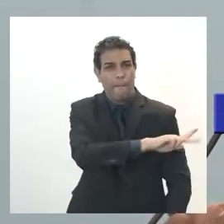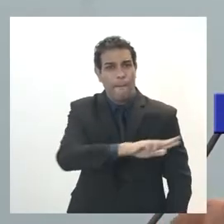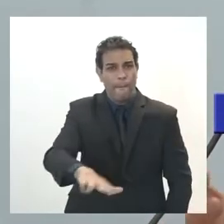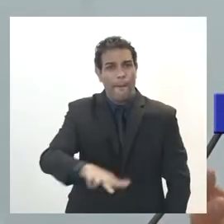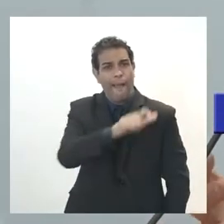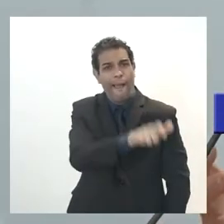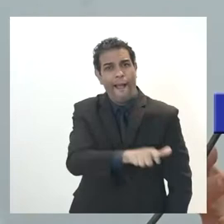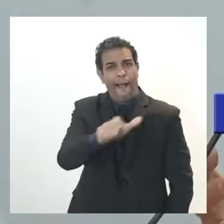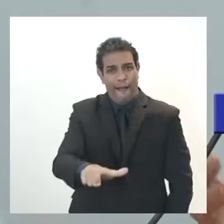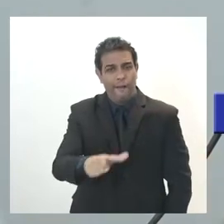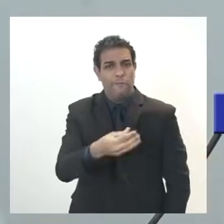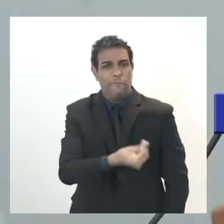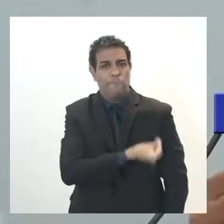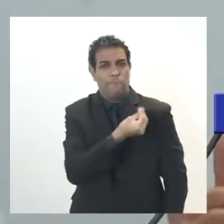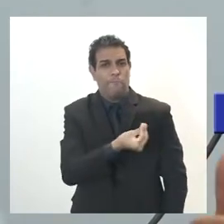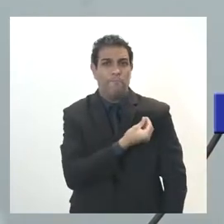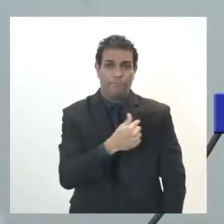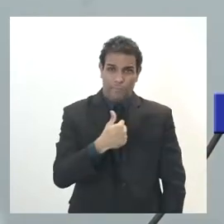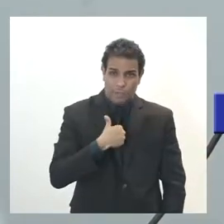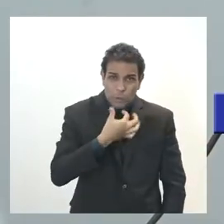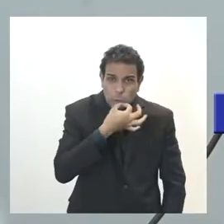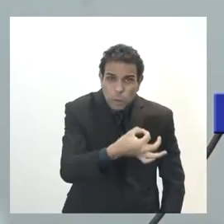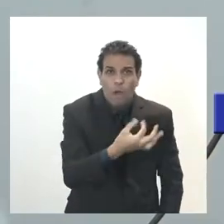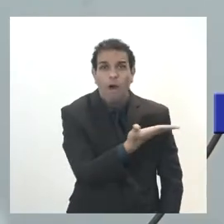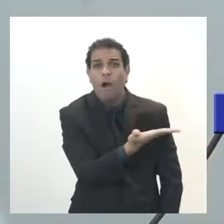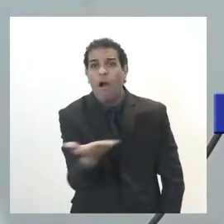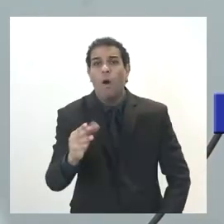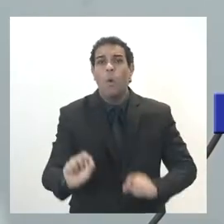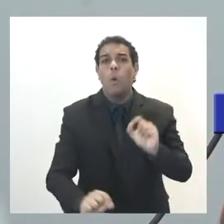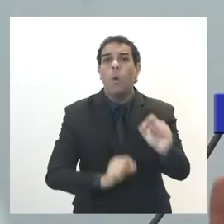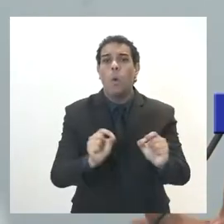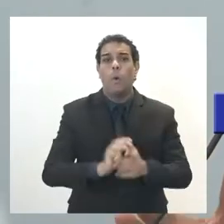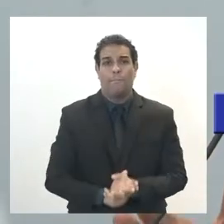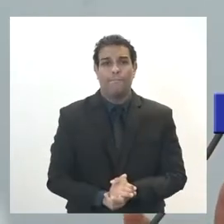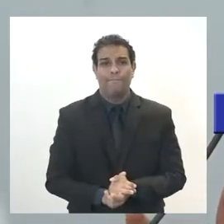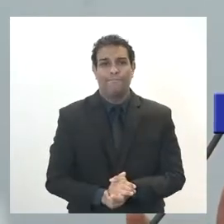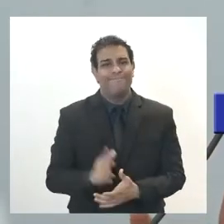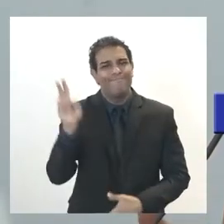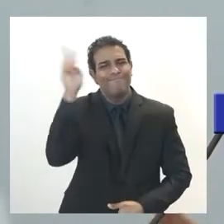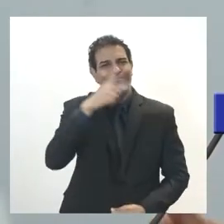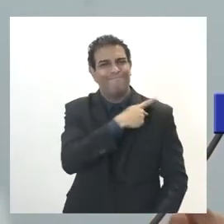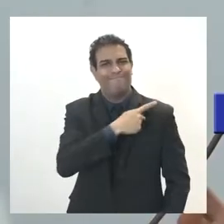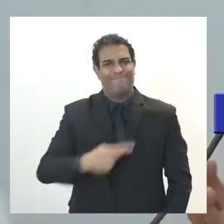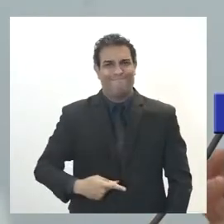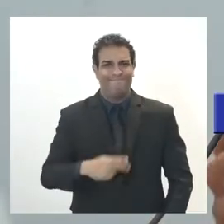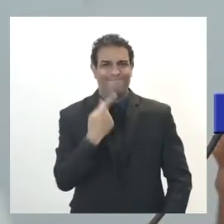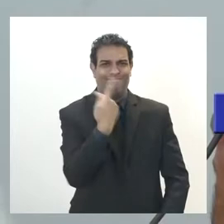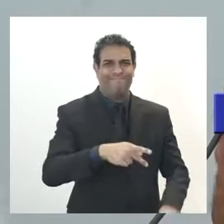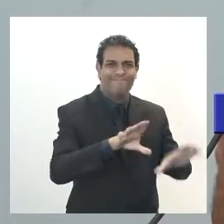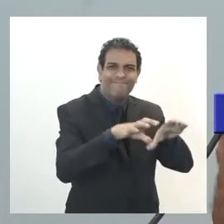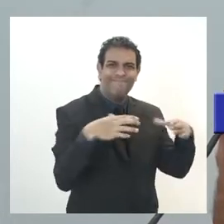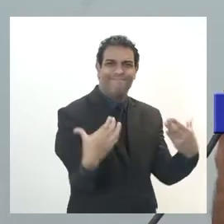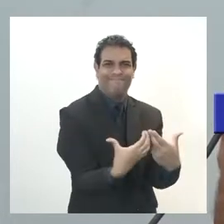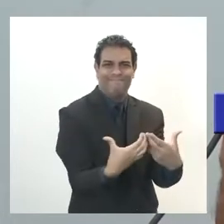eu recebi recomendação do presidente da Comissão ge